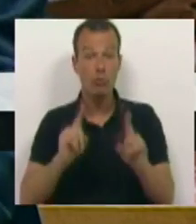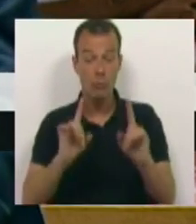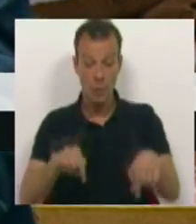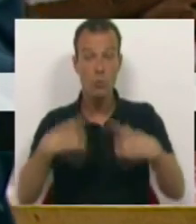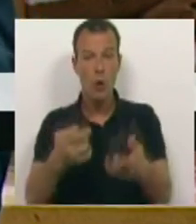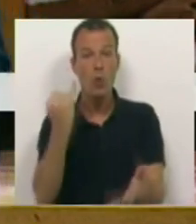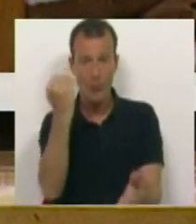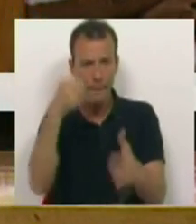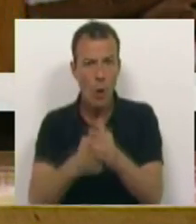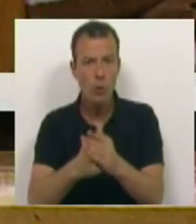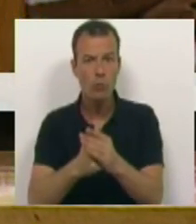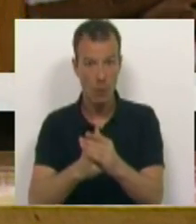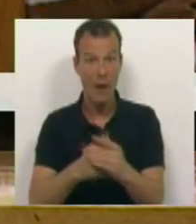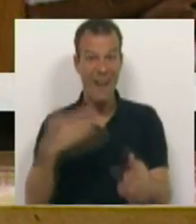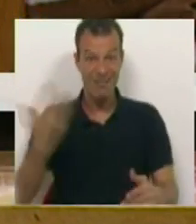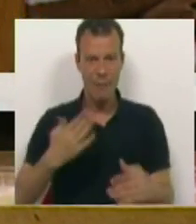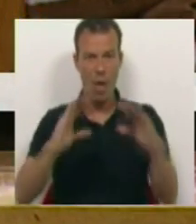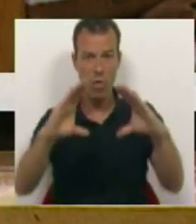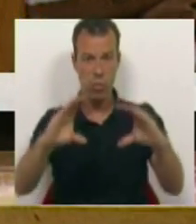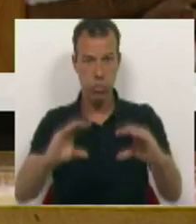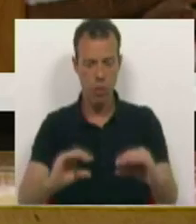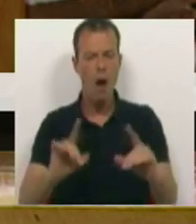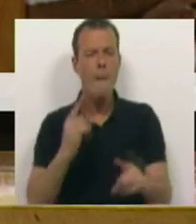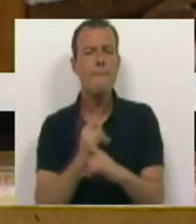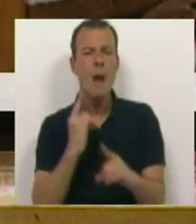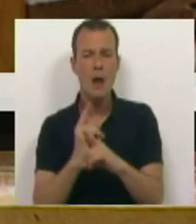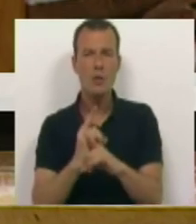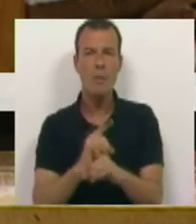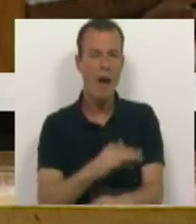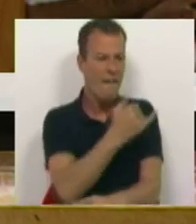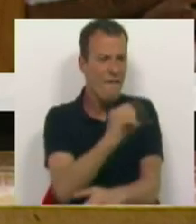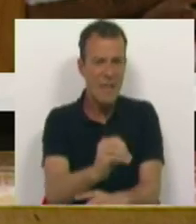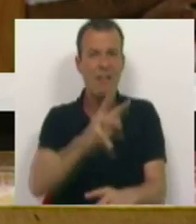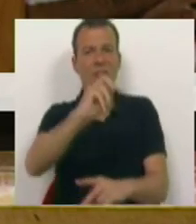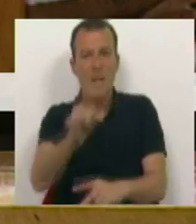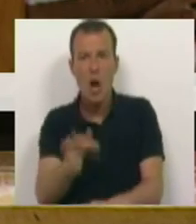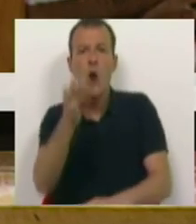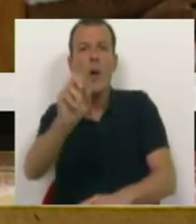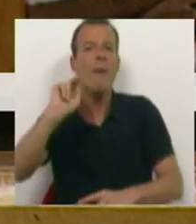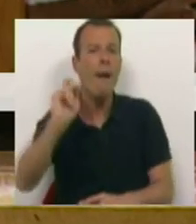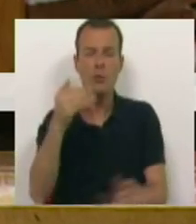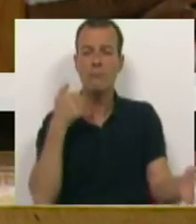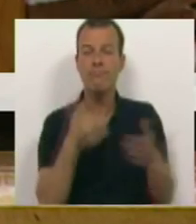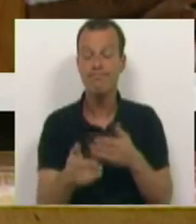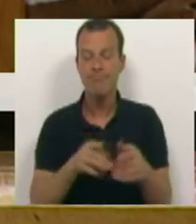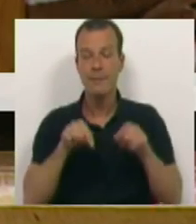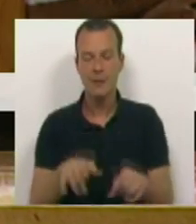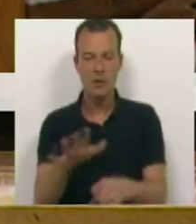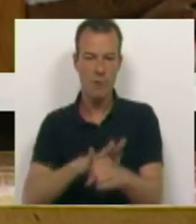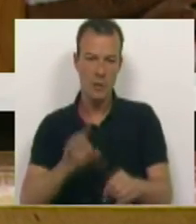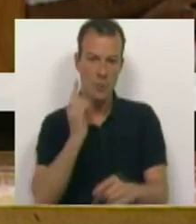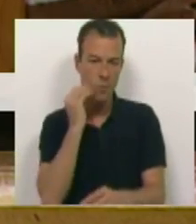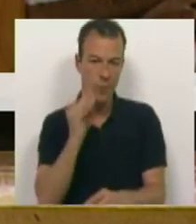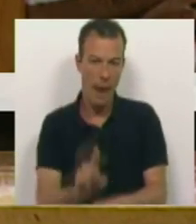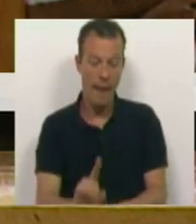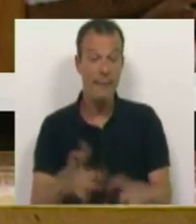passa a amortizar essa dívida, mesmo que isso seja feito ao longo de 20, de 30 ou de 40 anos. Foi isto que aconteceu. A